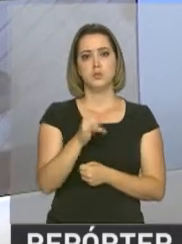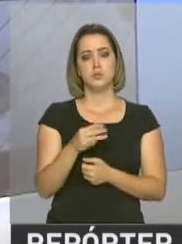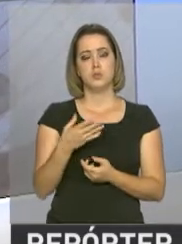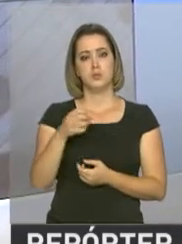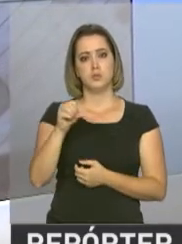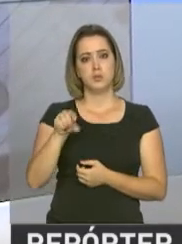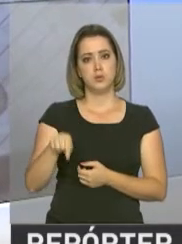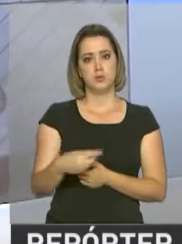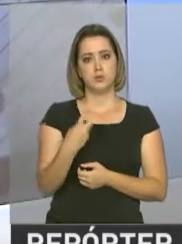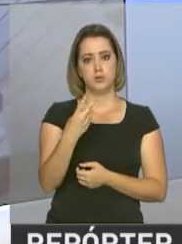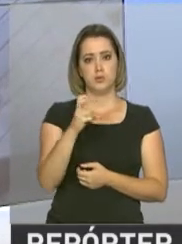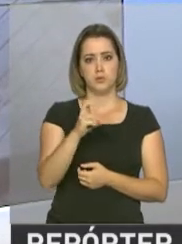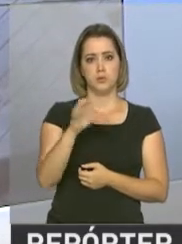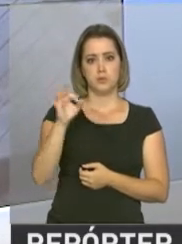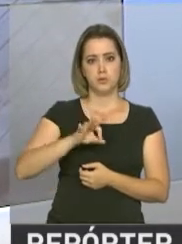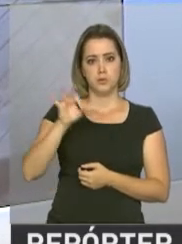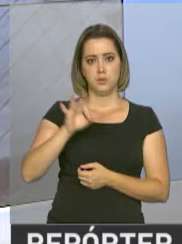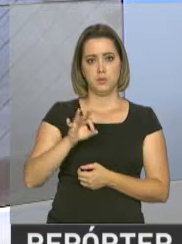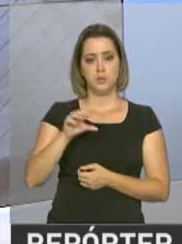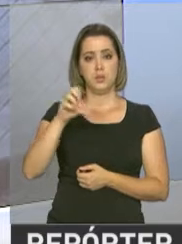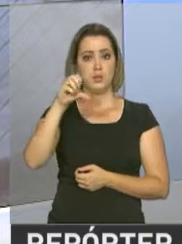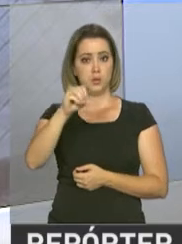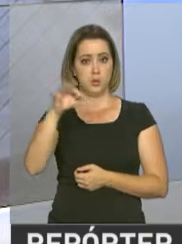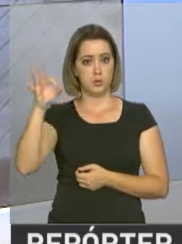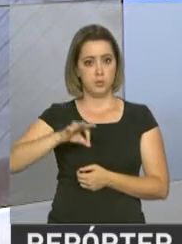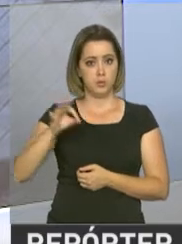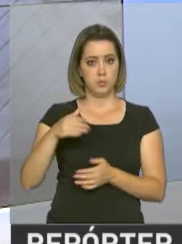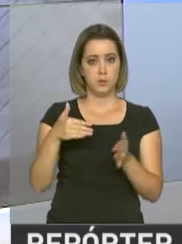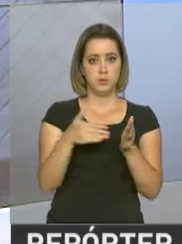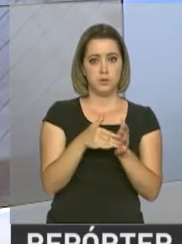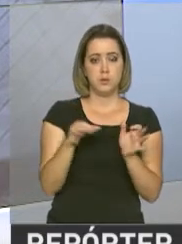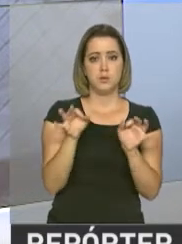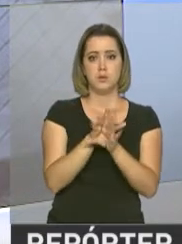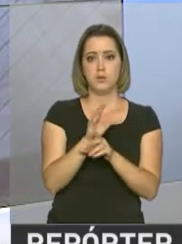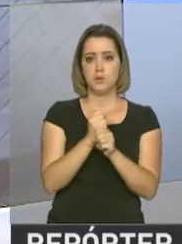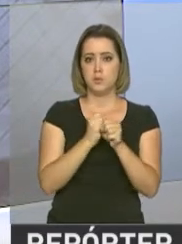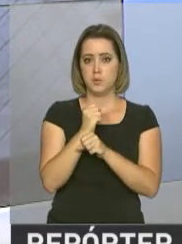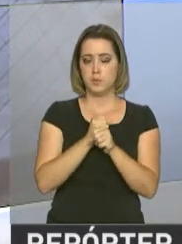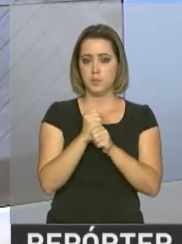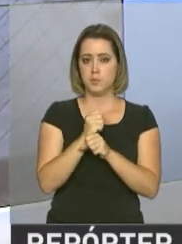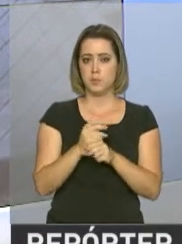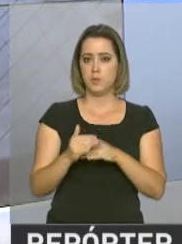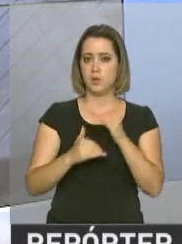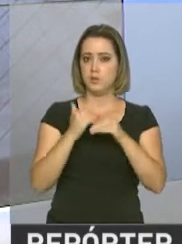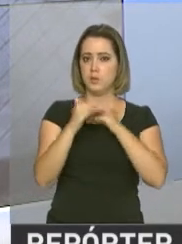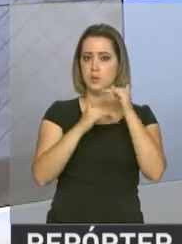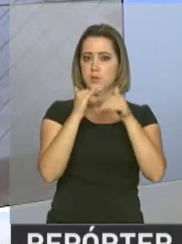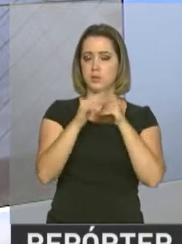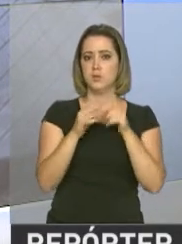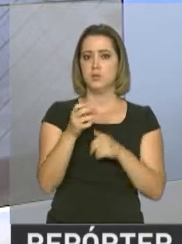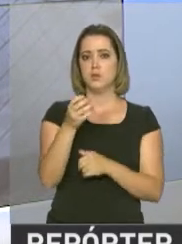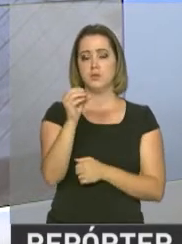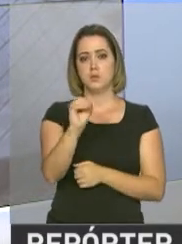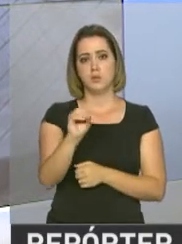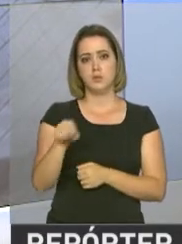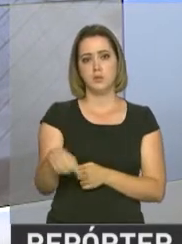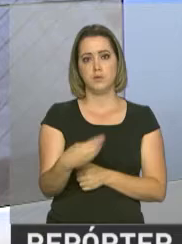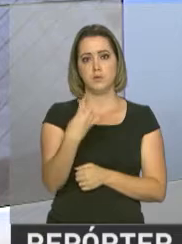9,25%. Para 9% até o final do ano. O crescimento estimado da economia ficou em